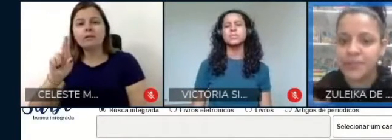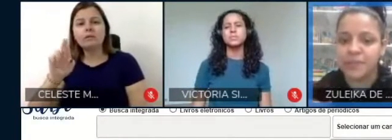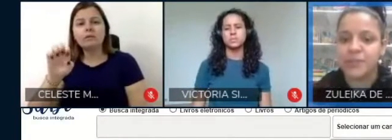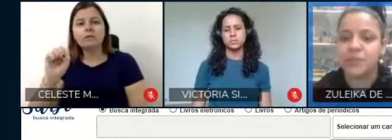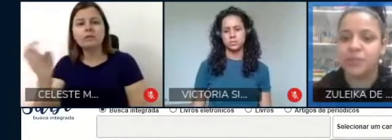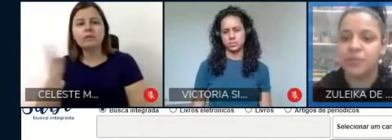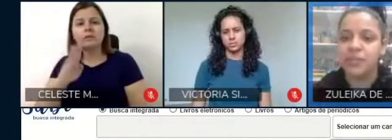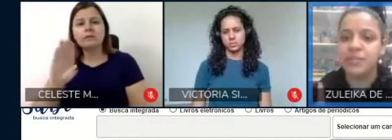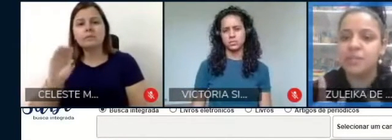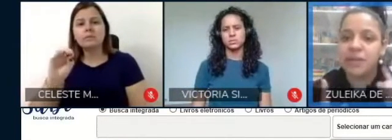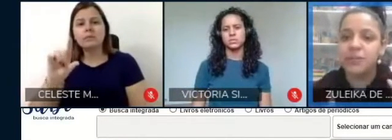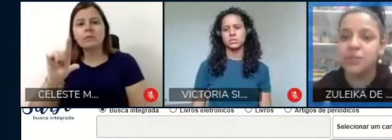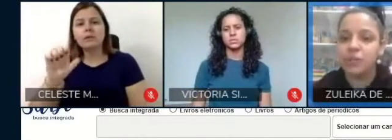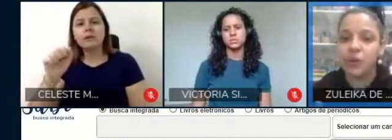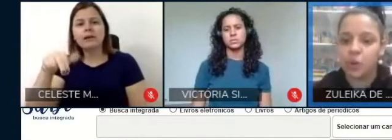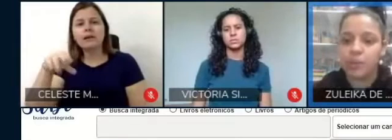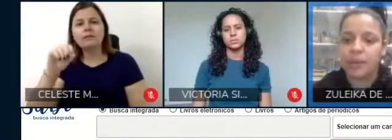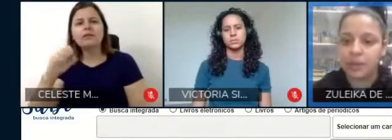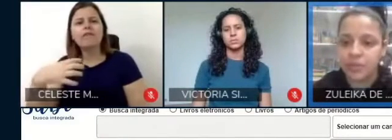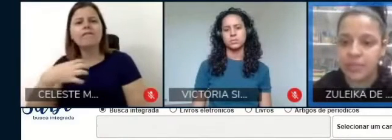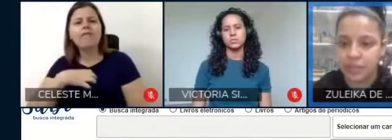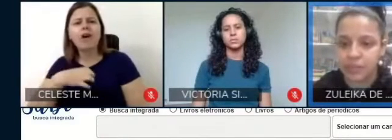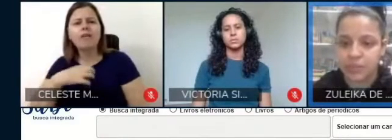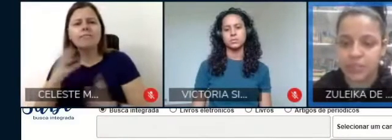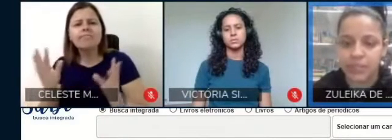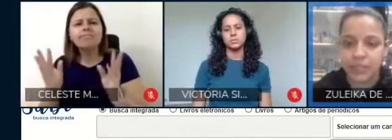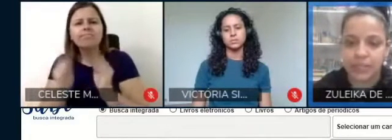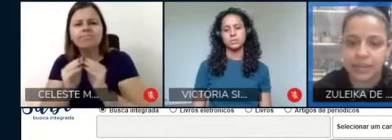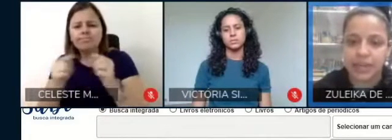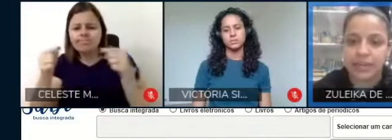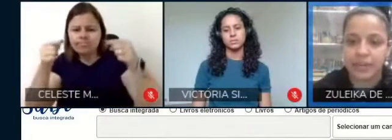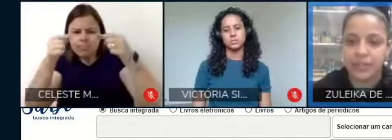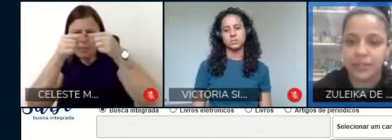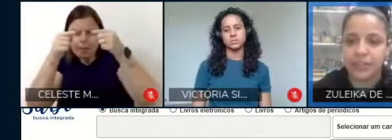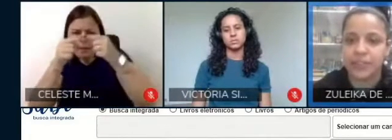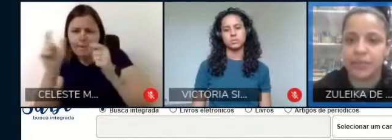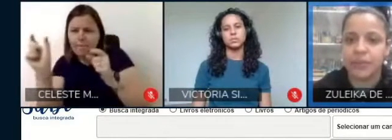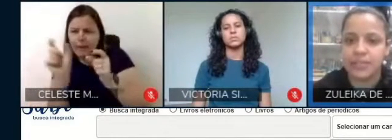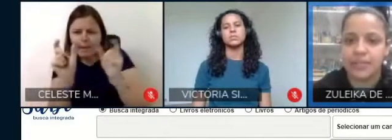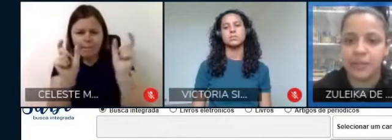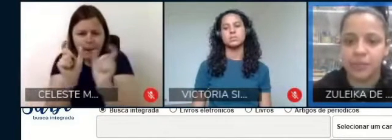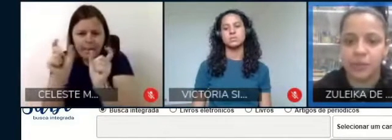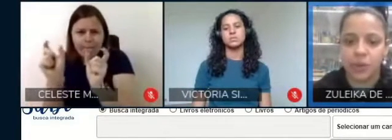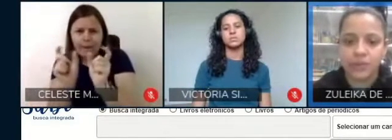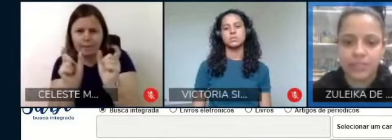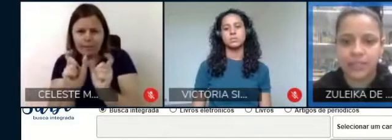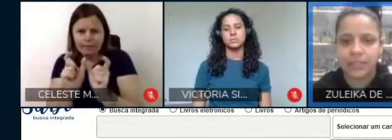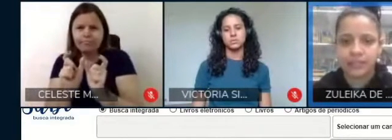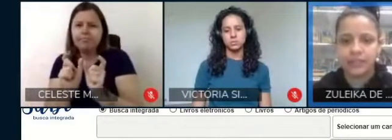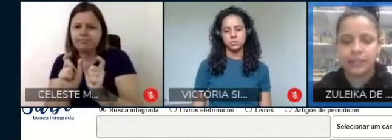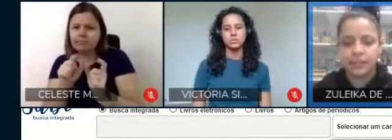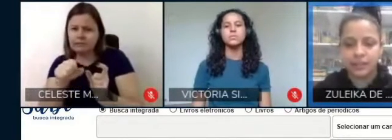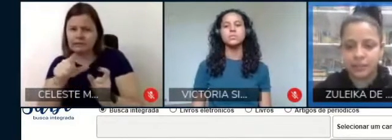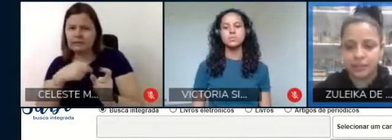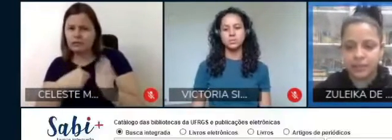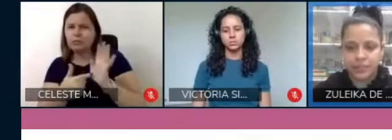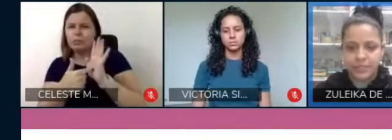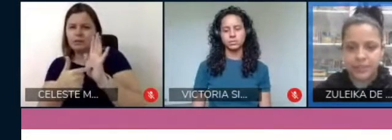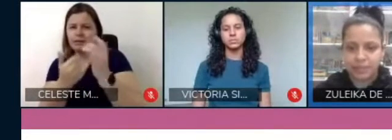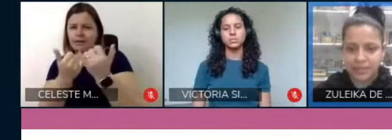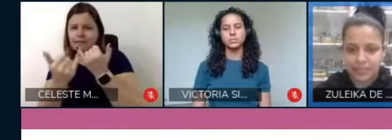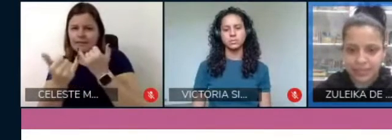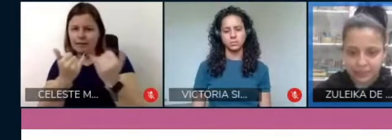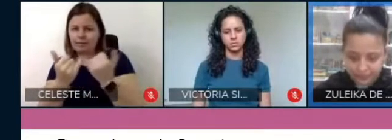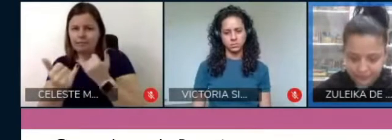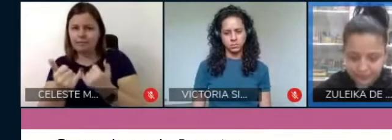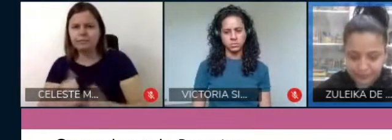expressões, microexpressões que me ajudam a combinar os termos. Tá? Eu acho que tem um exemplo logo em seguida,